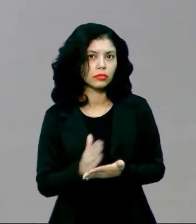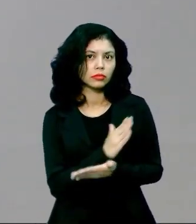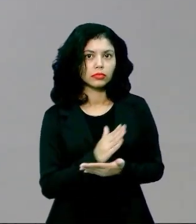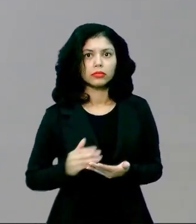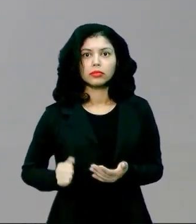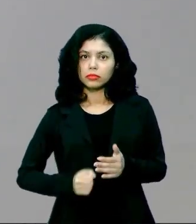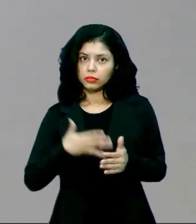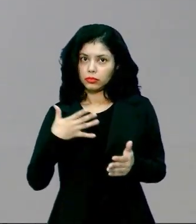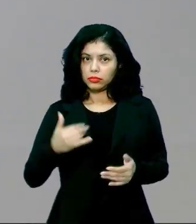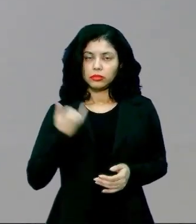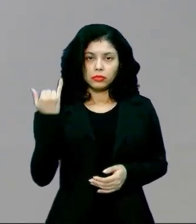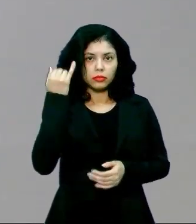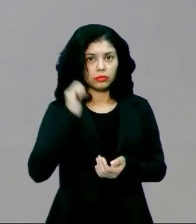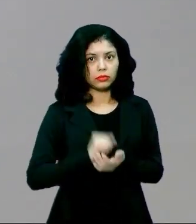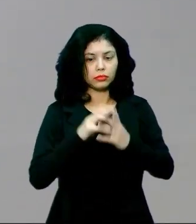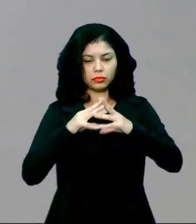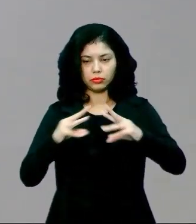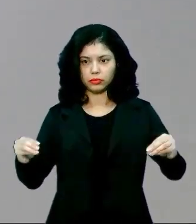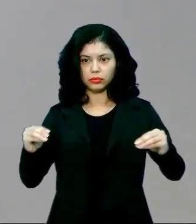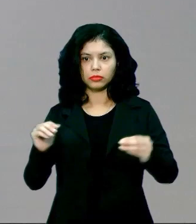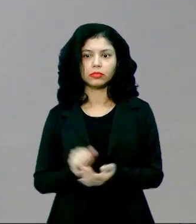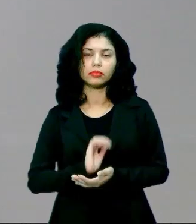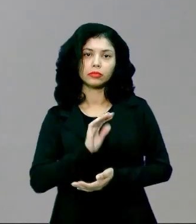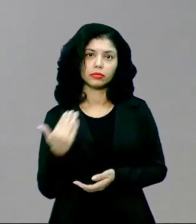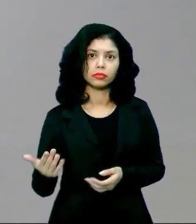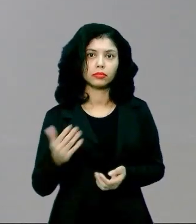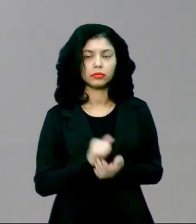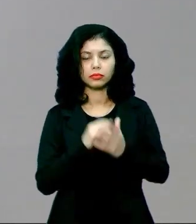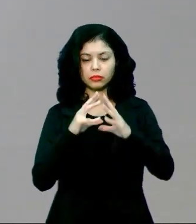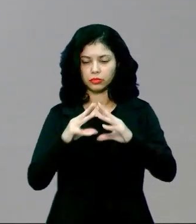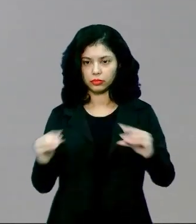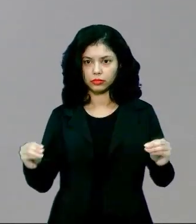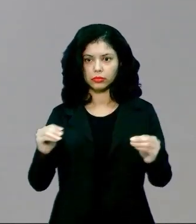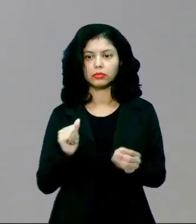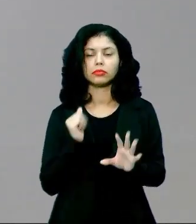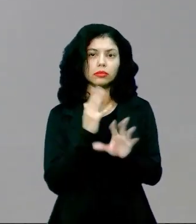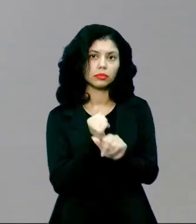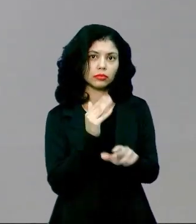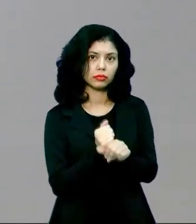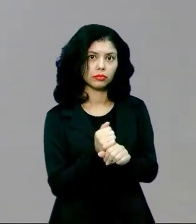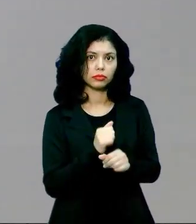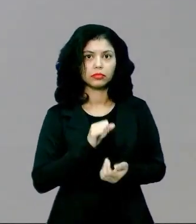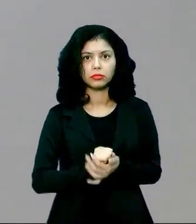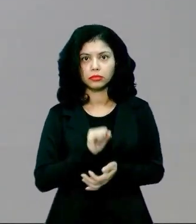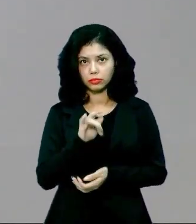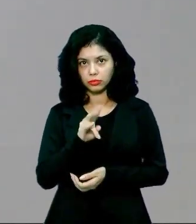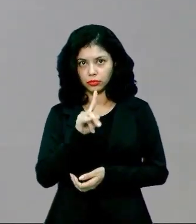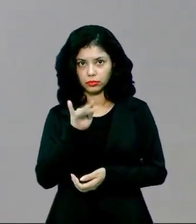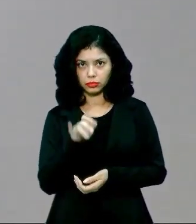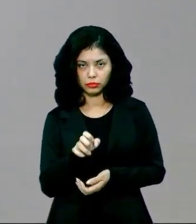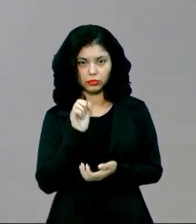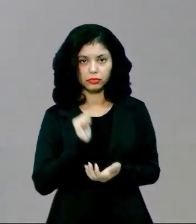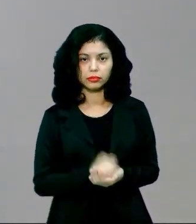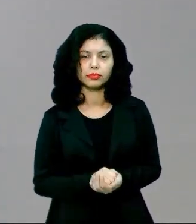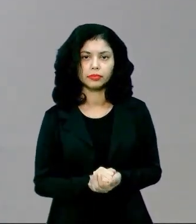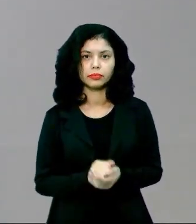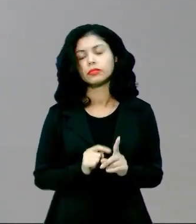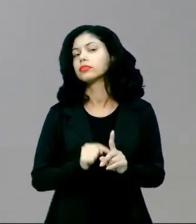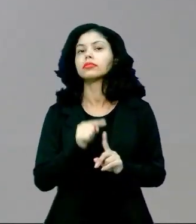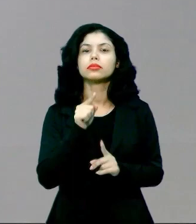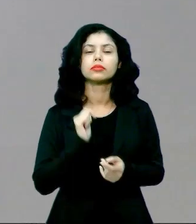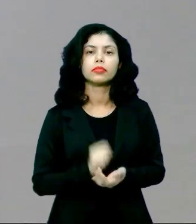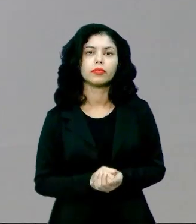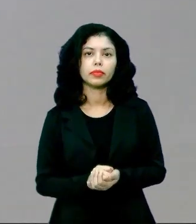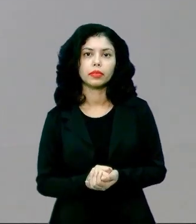coisas muito importantes acontecem na diluição. Quando eu faço uma diluição, eu adiciono solvente, então o volume da solução